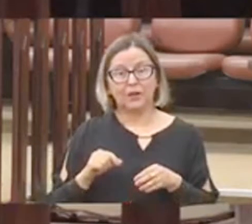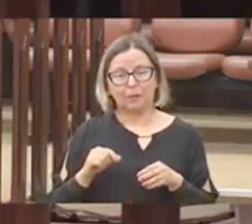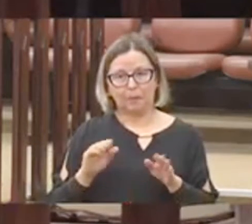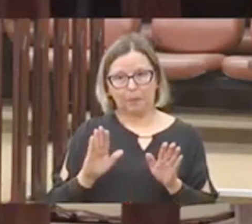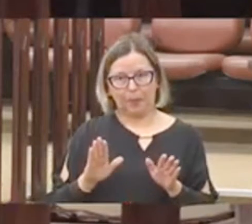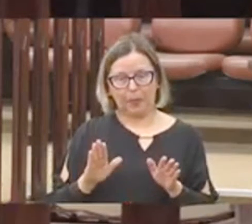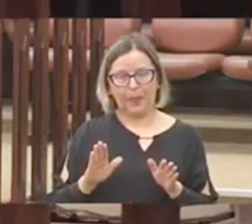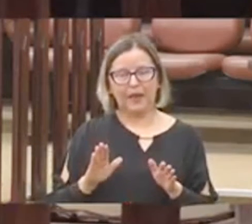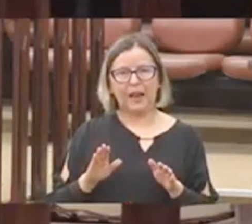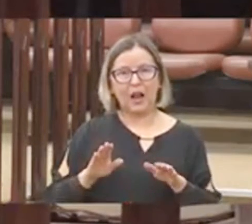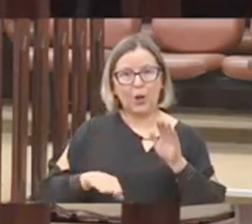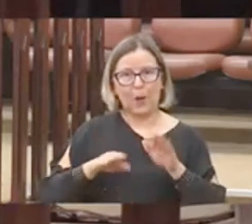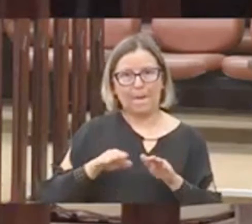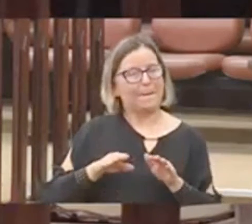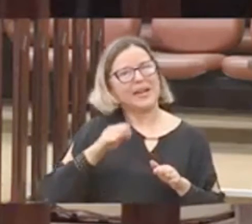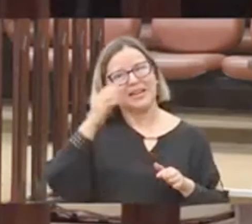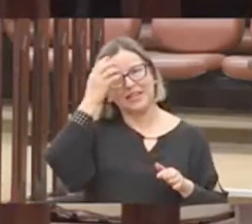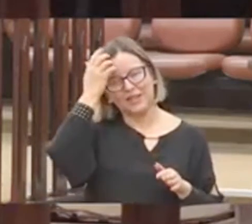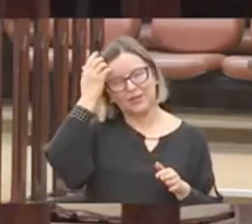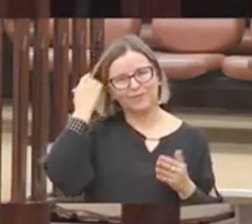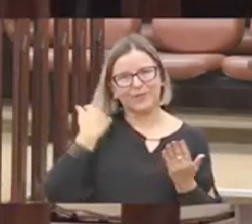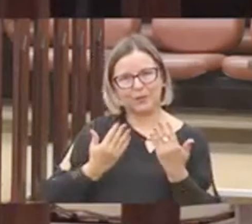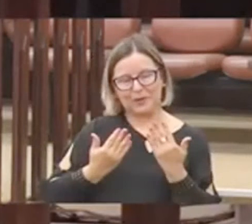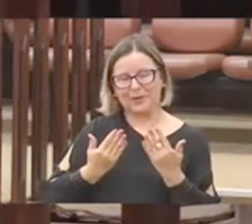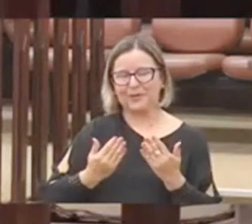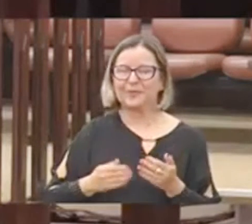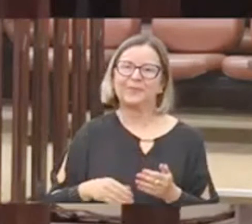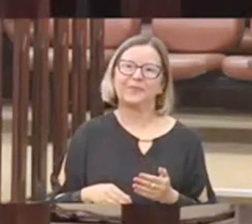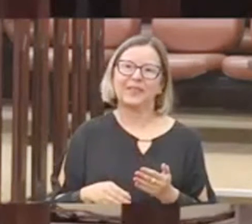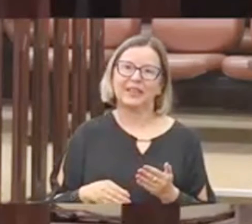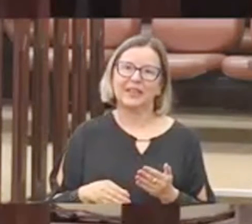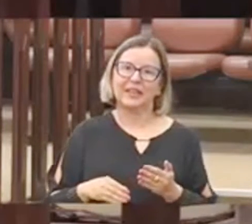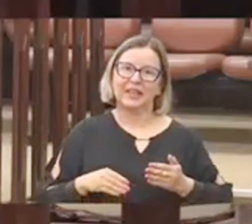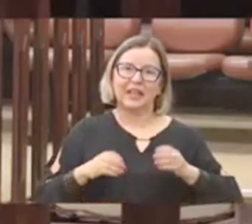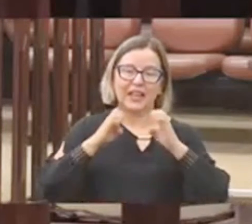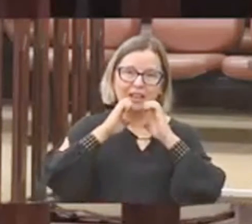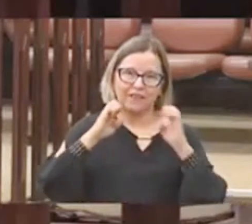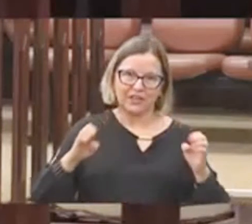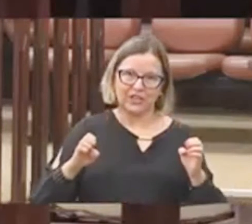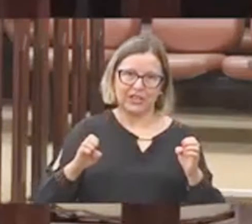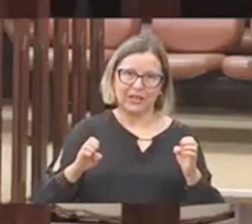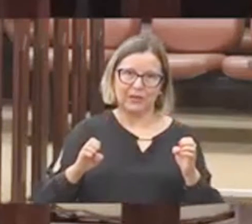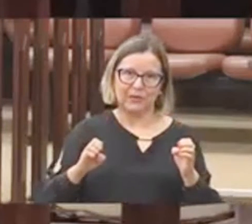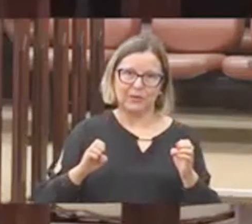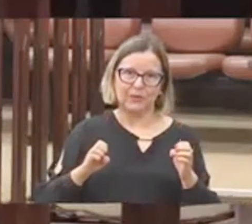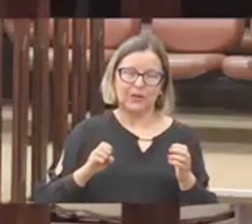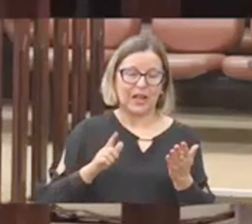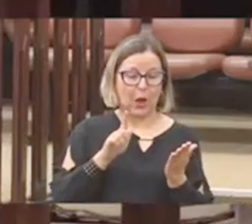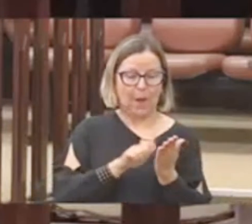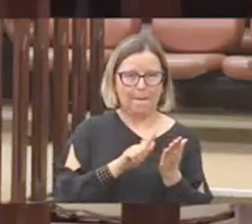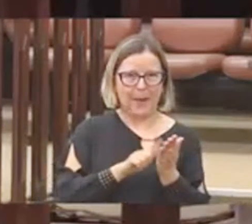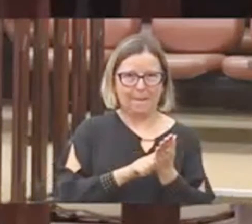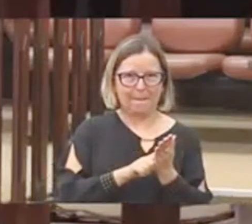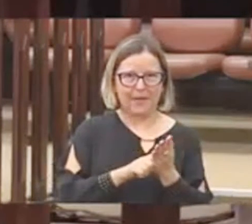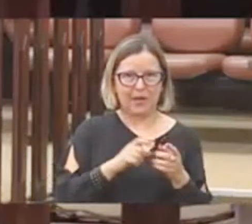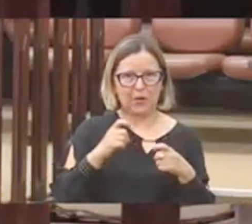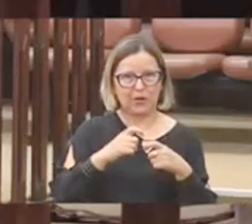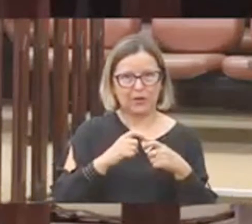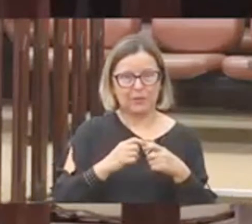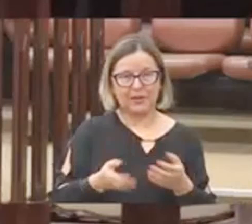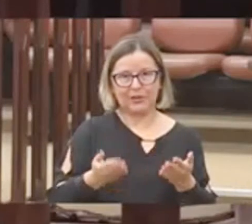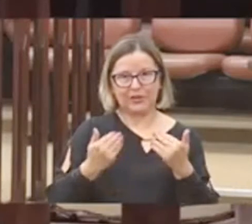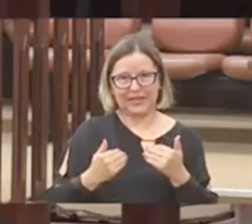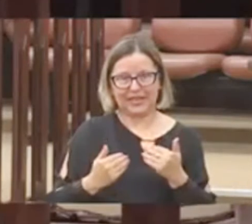médica. A obra que Jesus Cristo realizou na cruz em nosso favor é o remédio. E a aplicação do